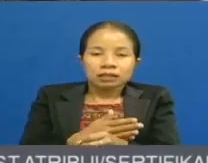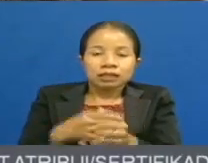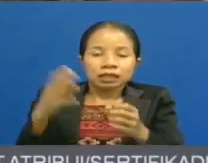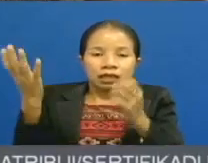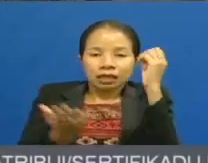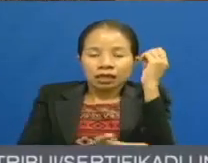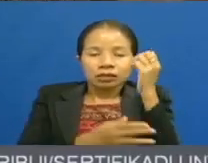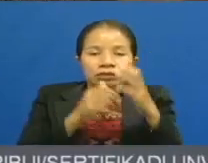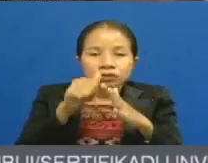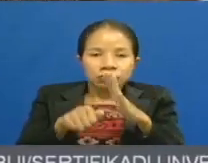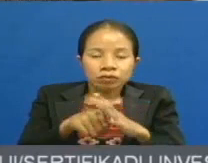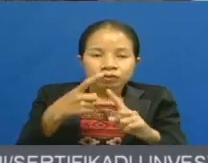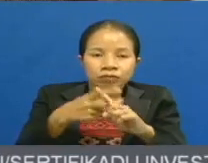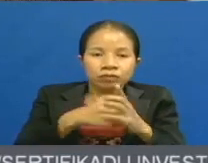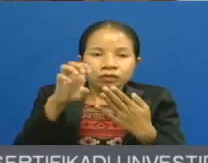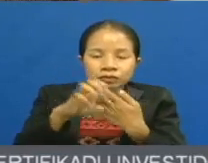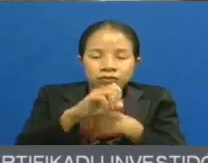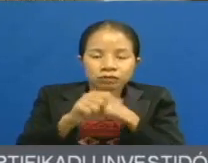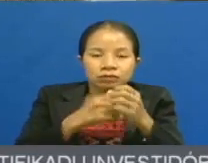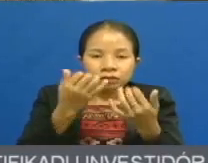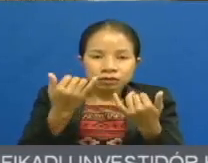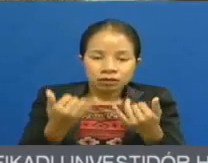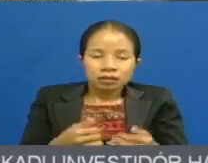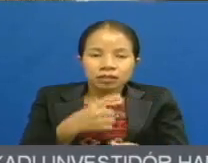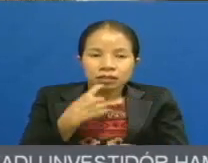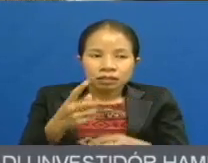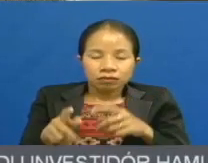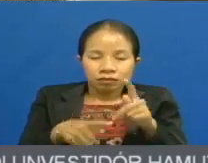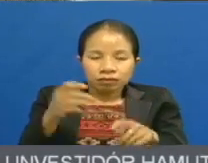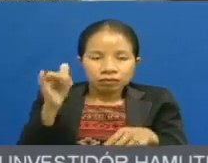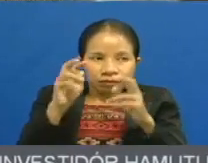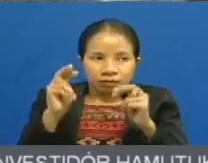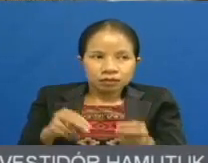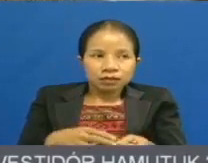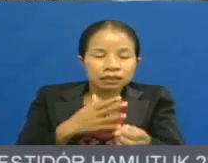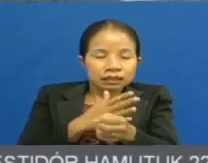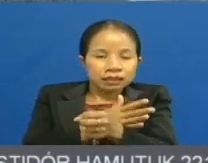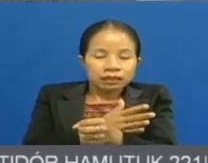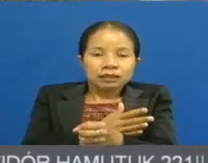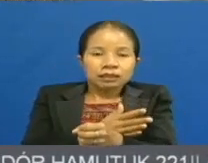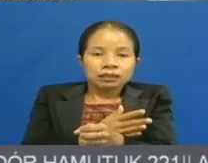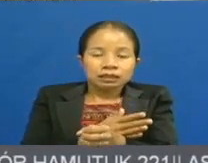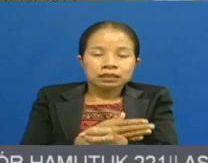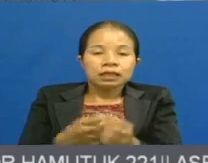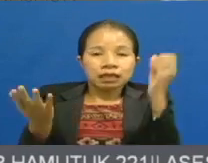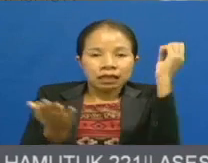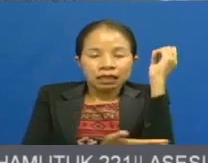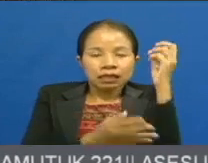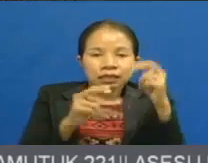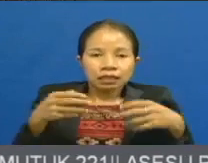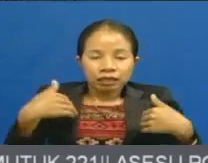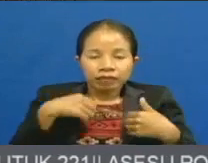ihe inisiu fulanzuino tinang nee. Nia apela, comunidade nebe precisa koa ai tenke ihe carta licença, nune